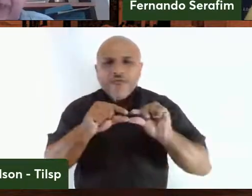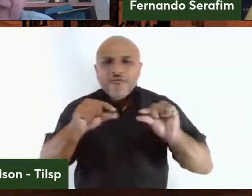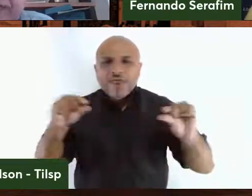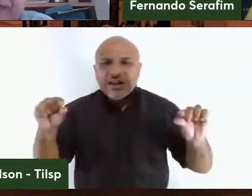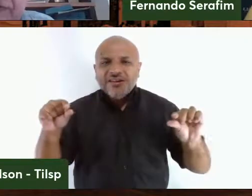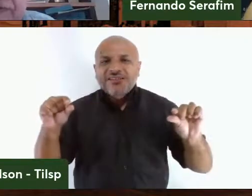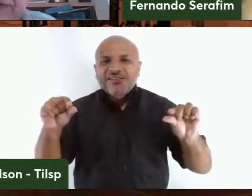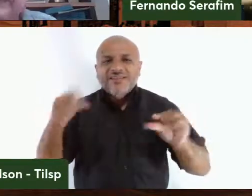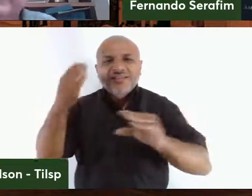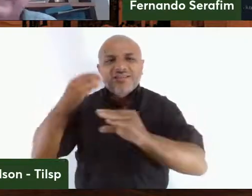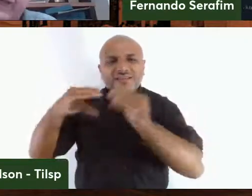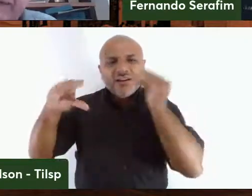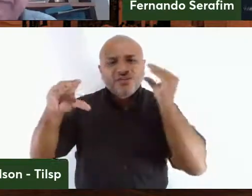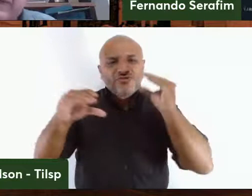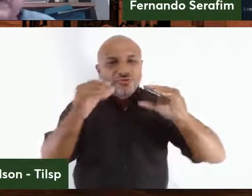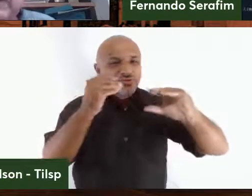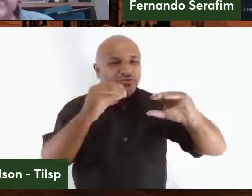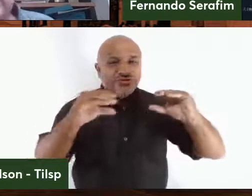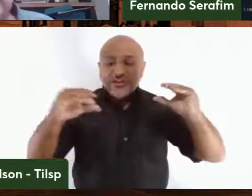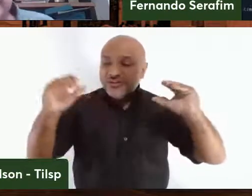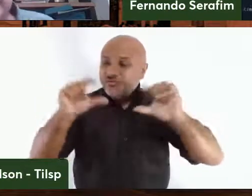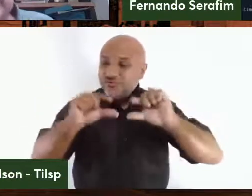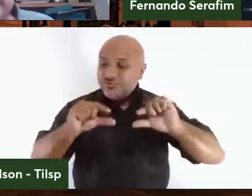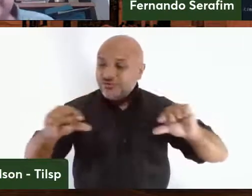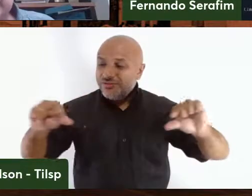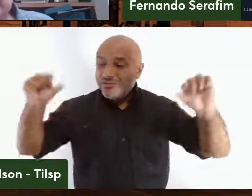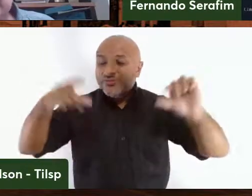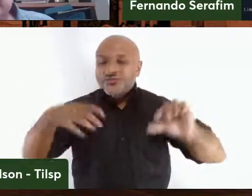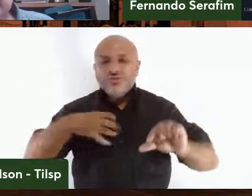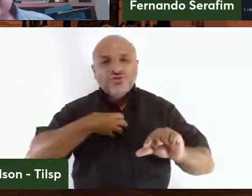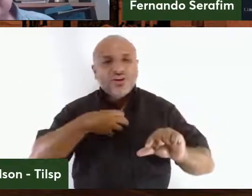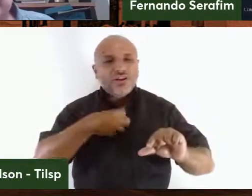Cântico dos Cânticos, né? Que é uma